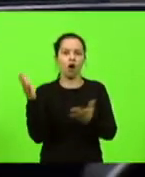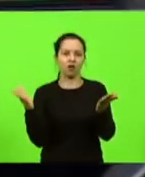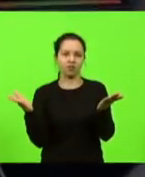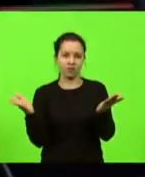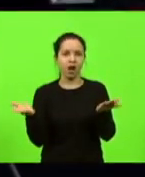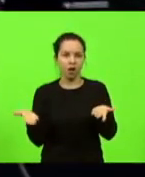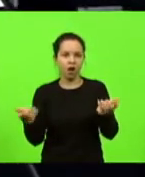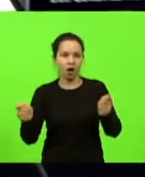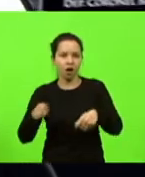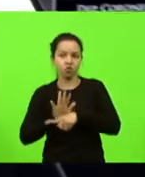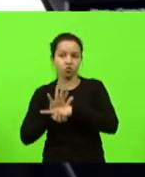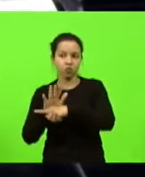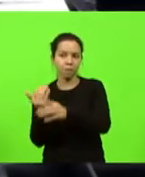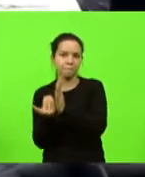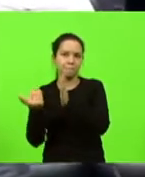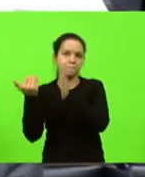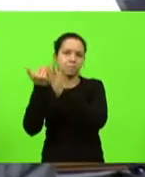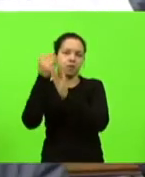ainda.